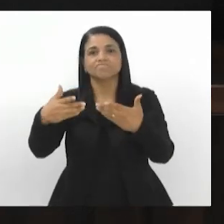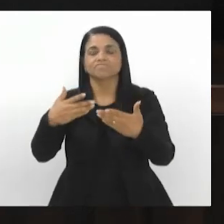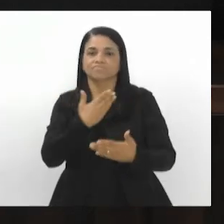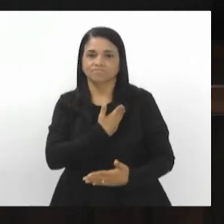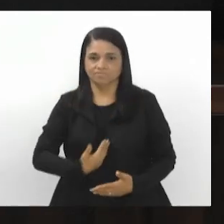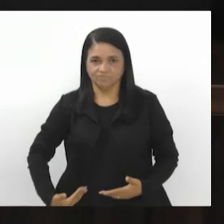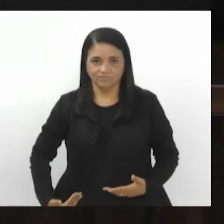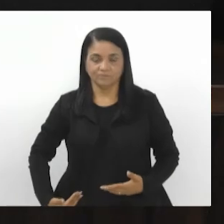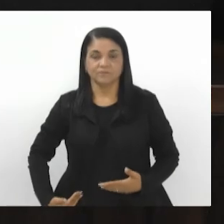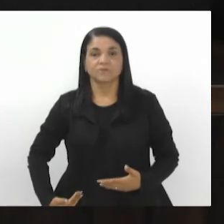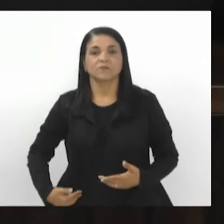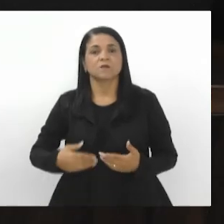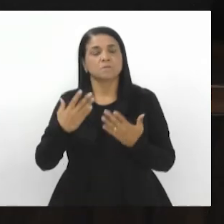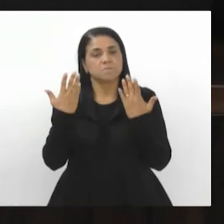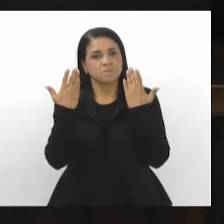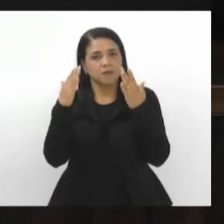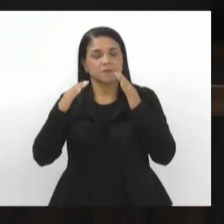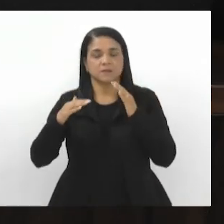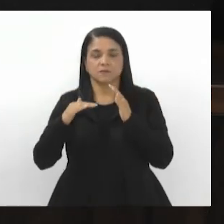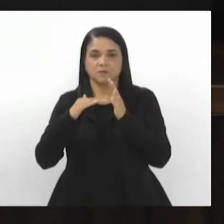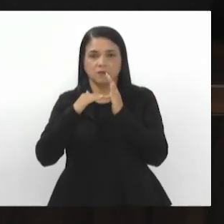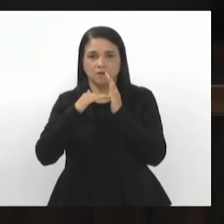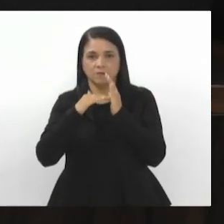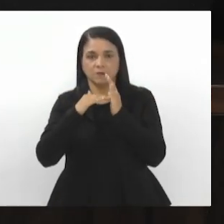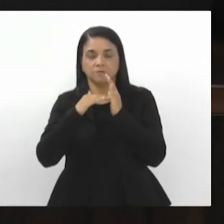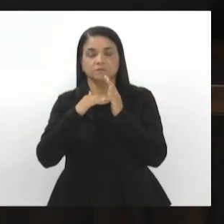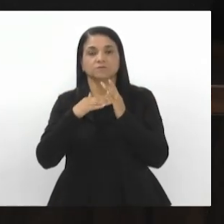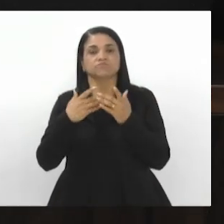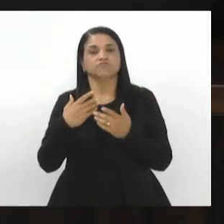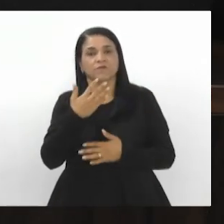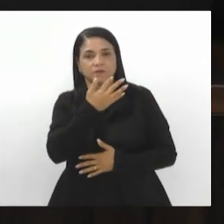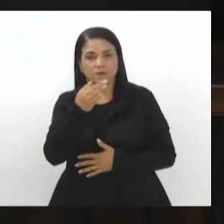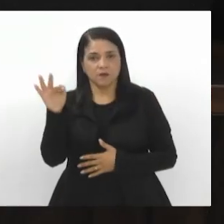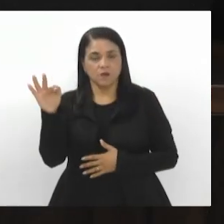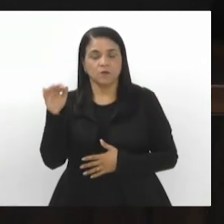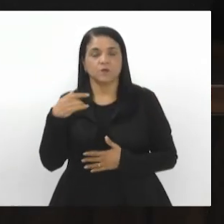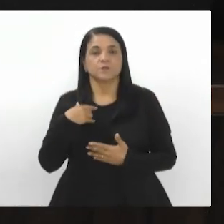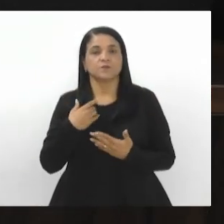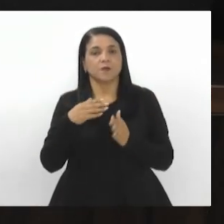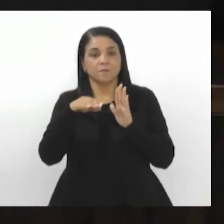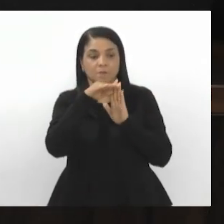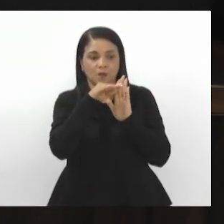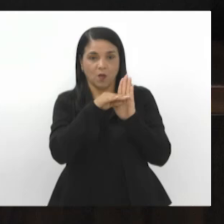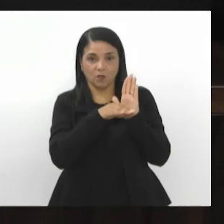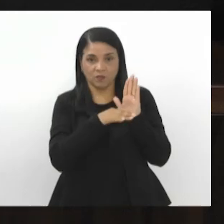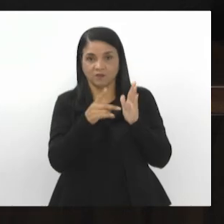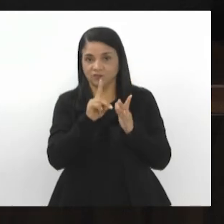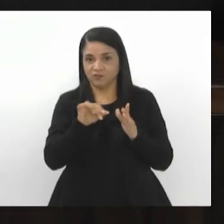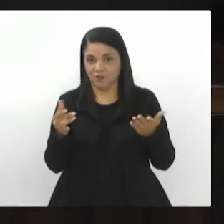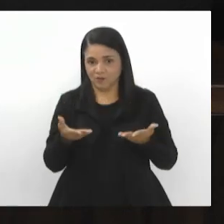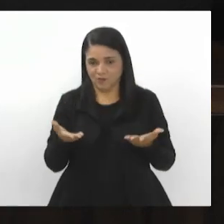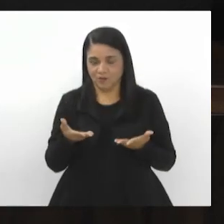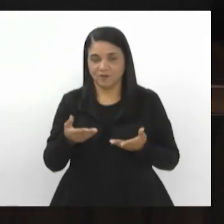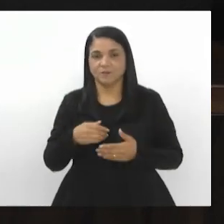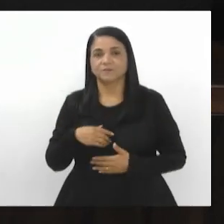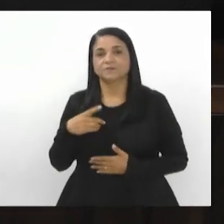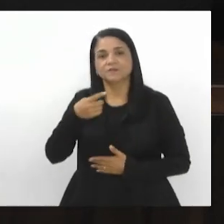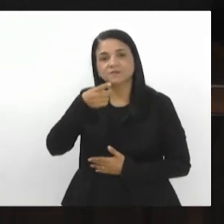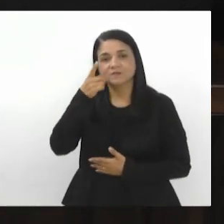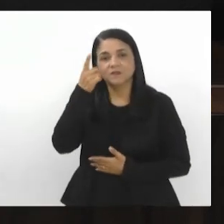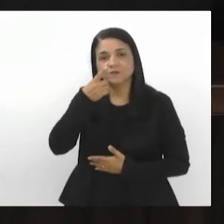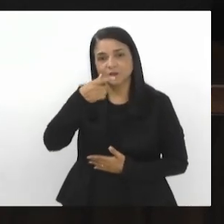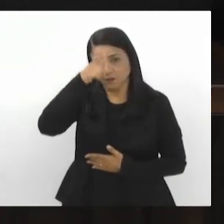parabéns à Câmara Federal na figura dos mencionados aqui. E vamos à pauta do dia. Antes, porém, deputado Luiz Paulo, por favor.